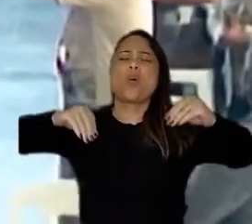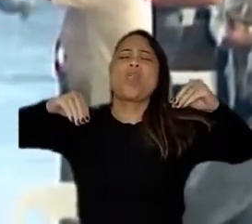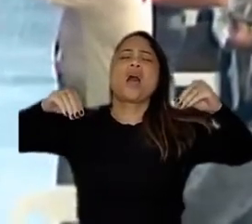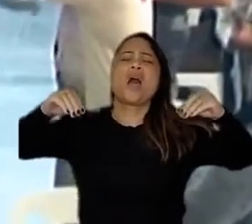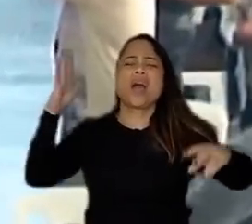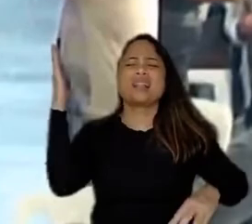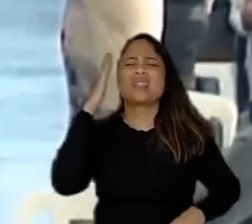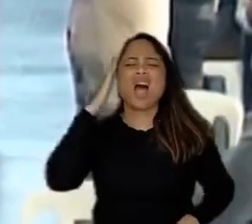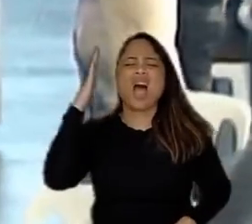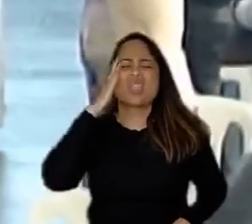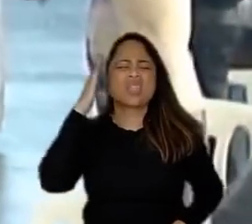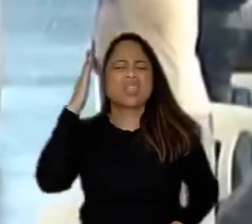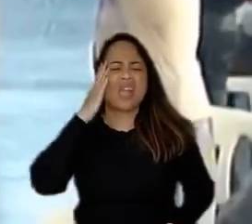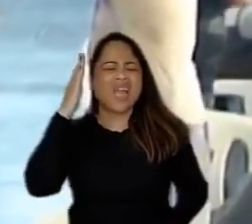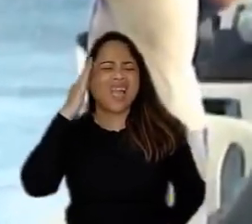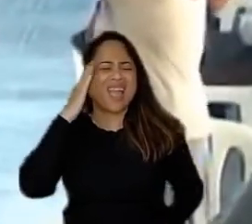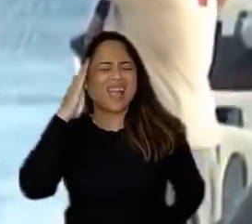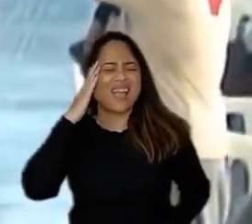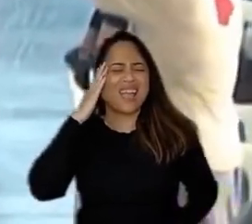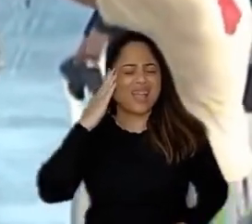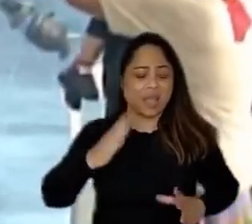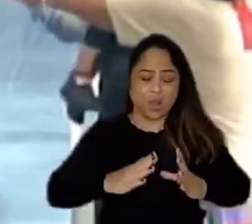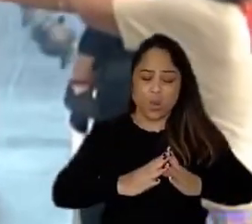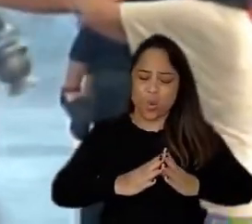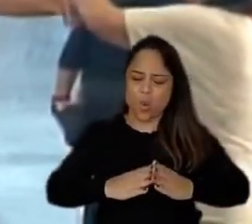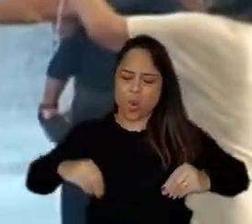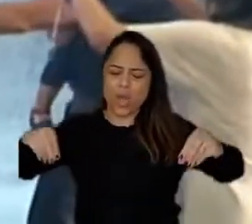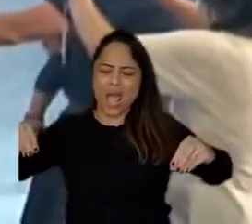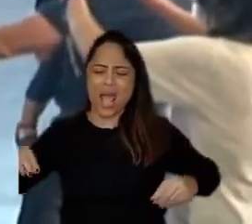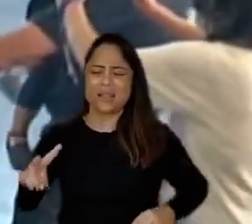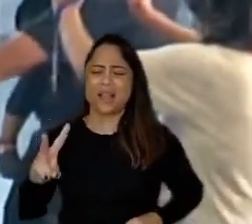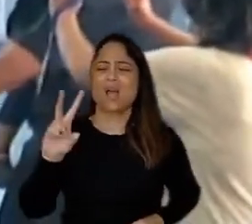serei curado, serei